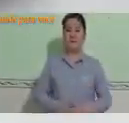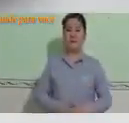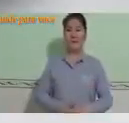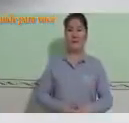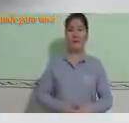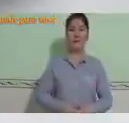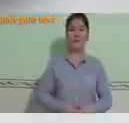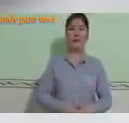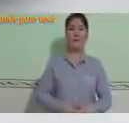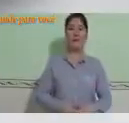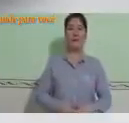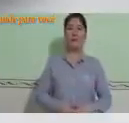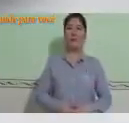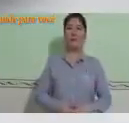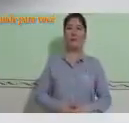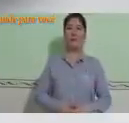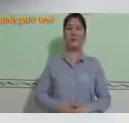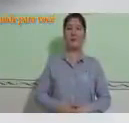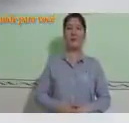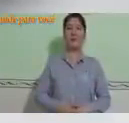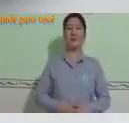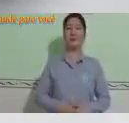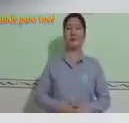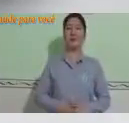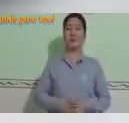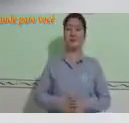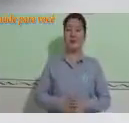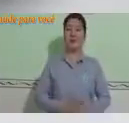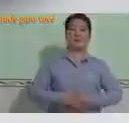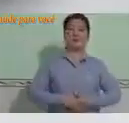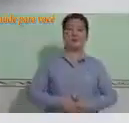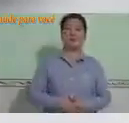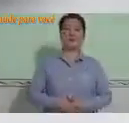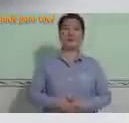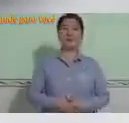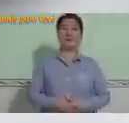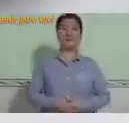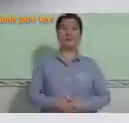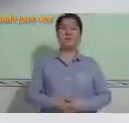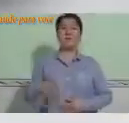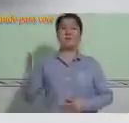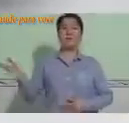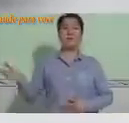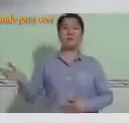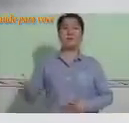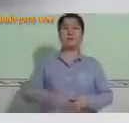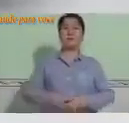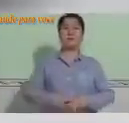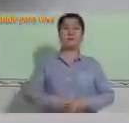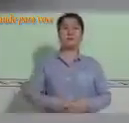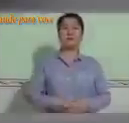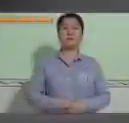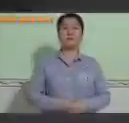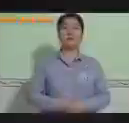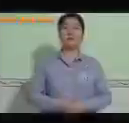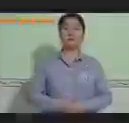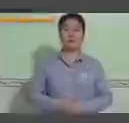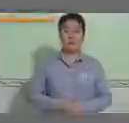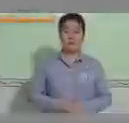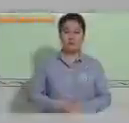3.CPUNTURA. Alguns estudos têm sido desenvolvidos para avaliar os benefícios da acupuntura no tratamento para a paralisia